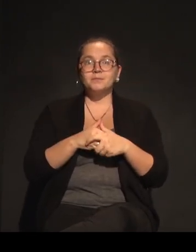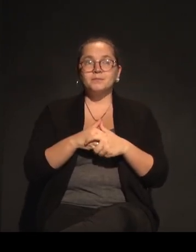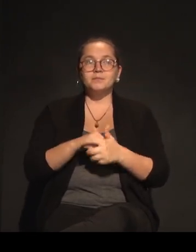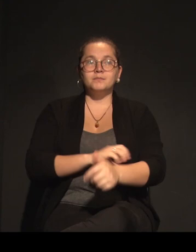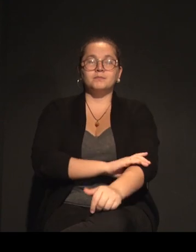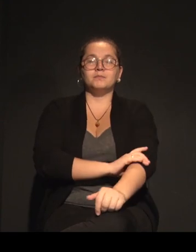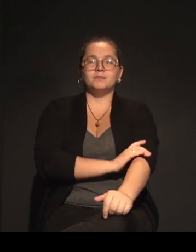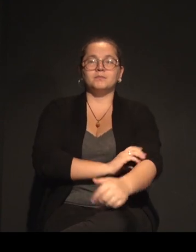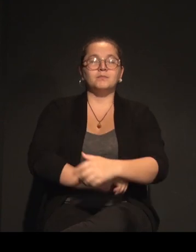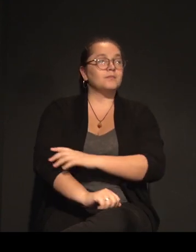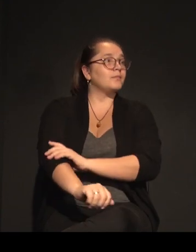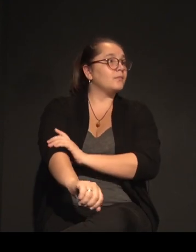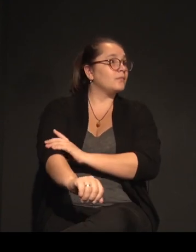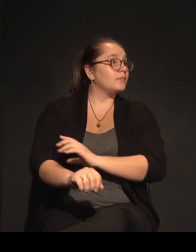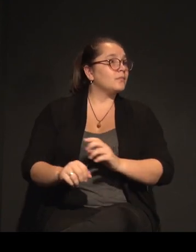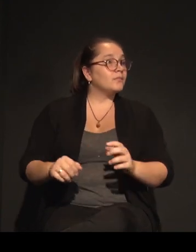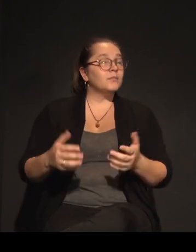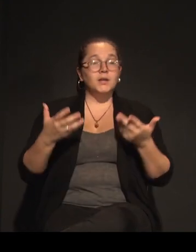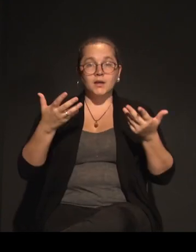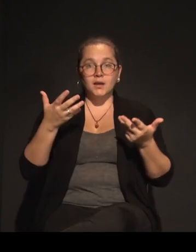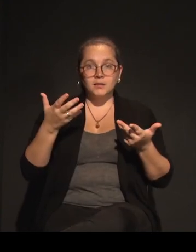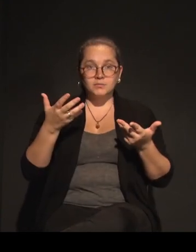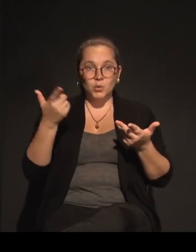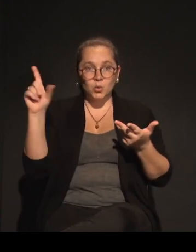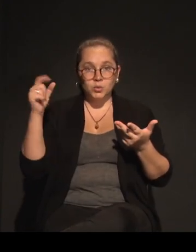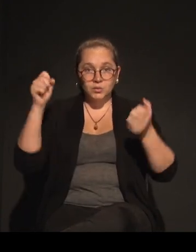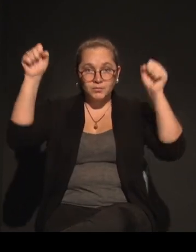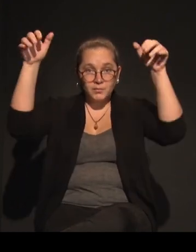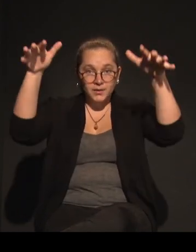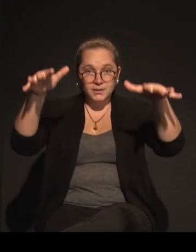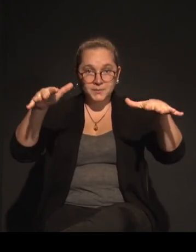é dar bem na partida